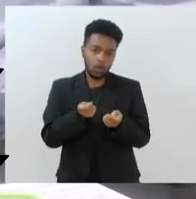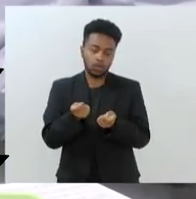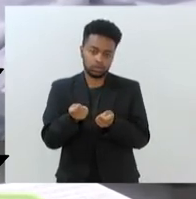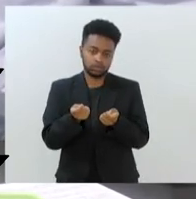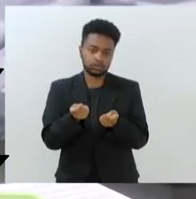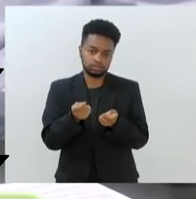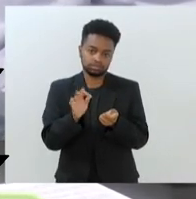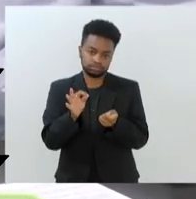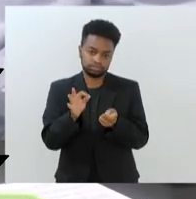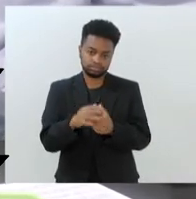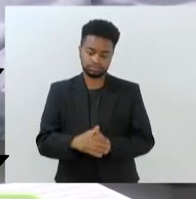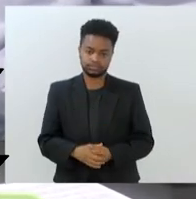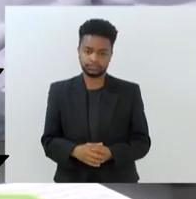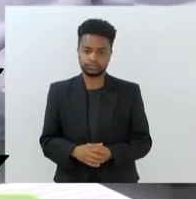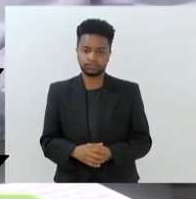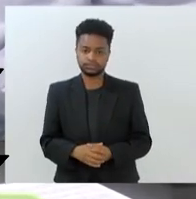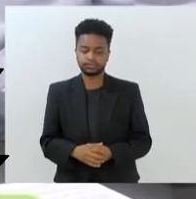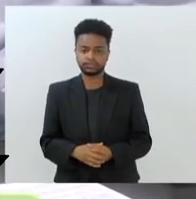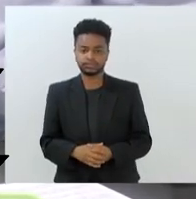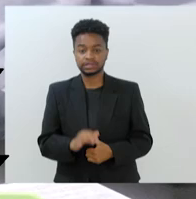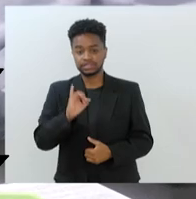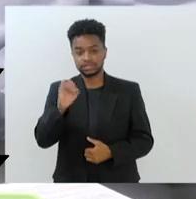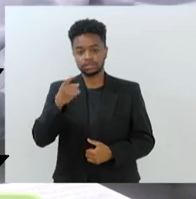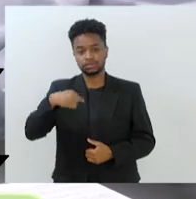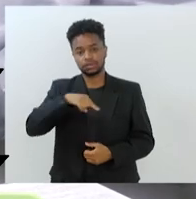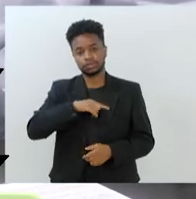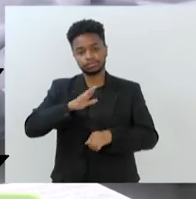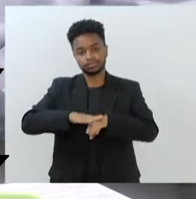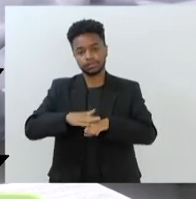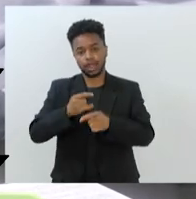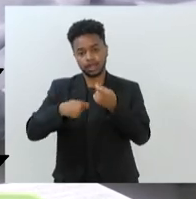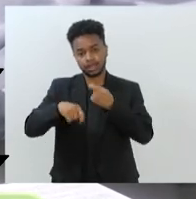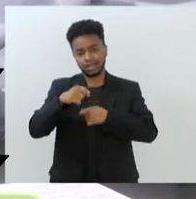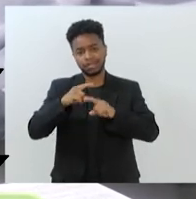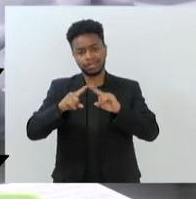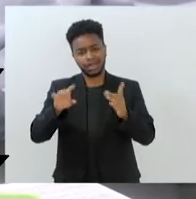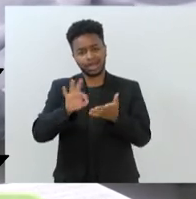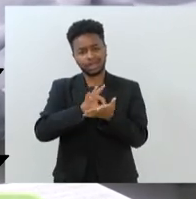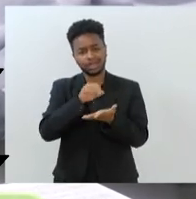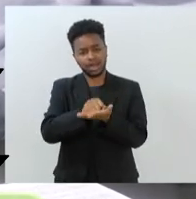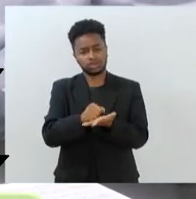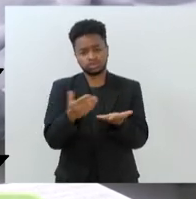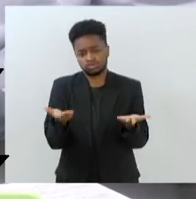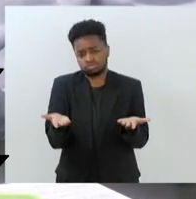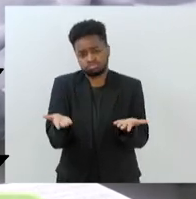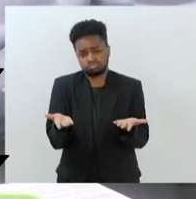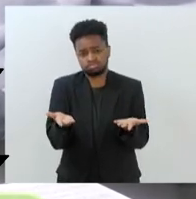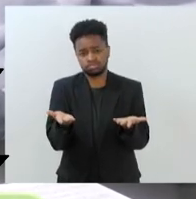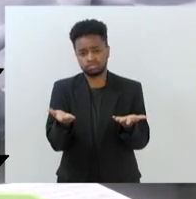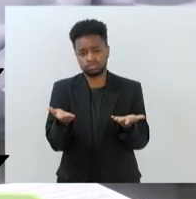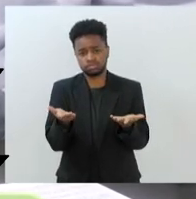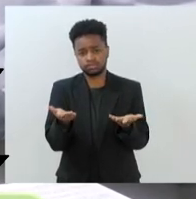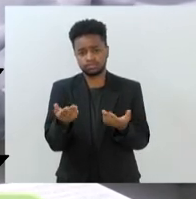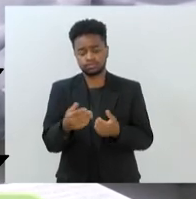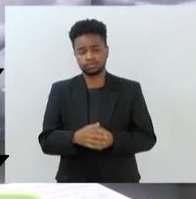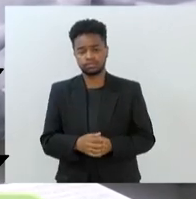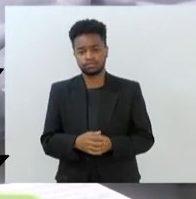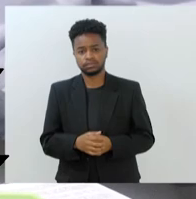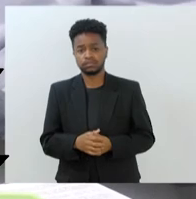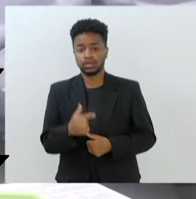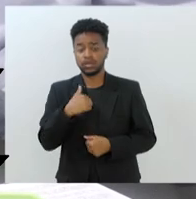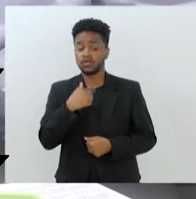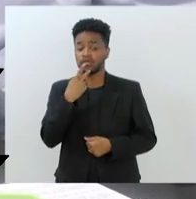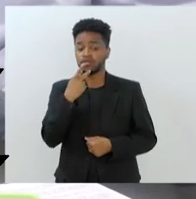seu domínio, sobre a sua administração. Mas para fazer um cadastro... Ah, então eu estava falando aqui, eis